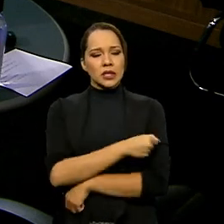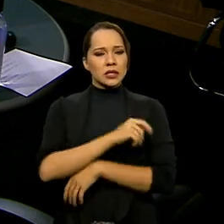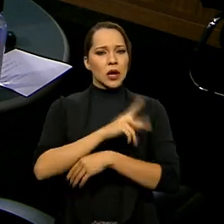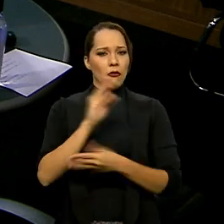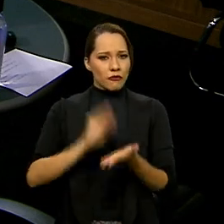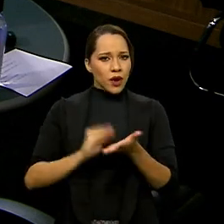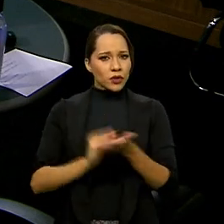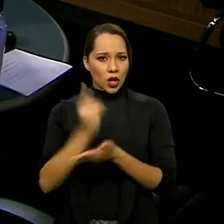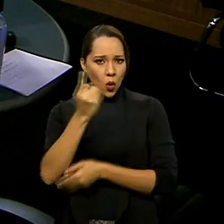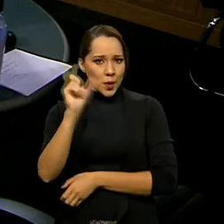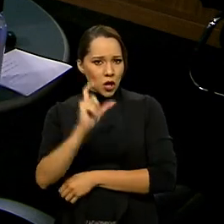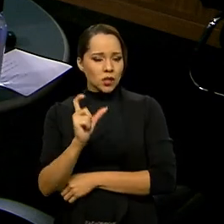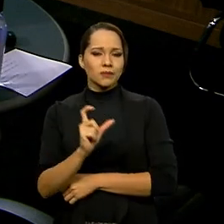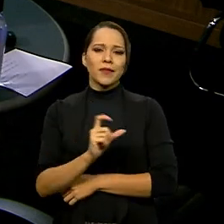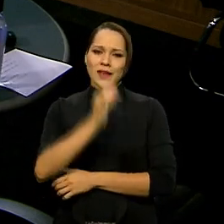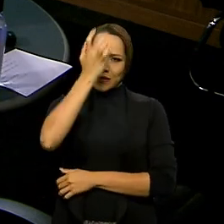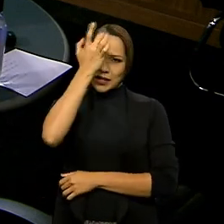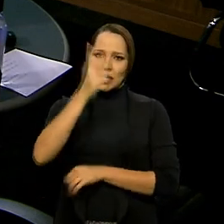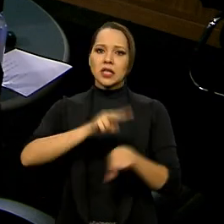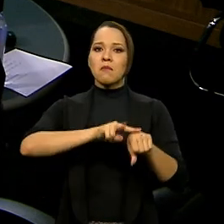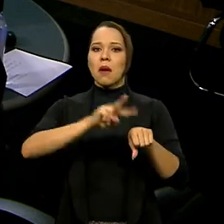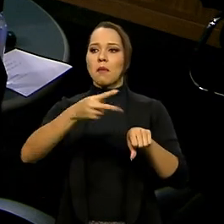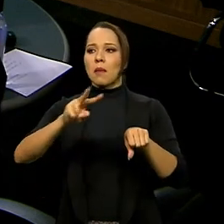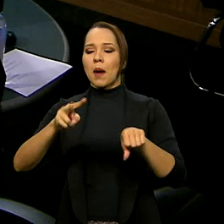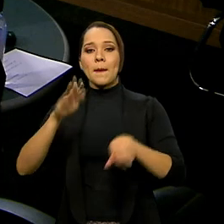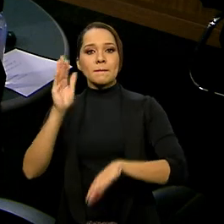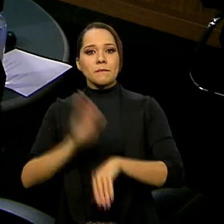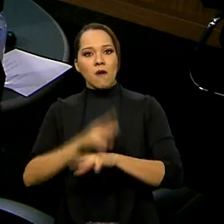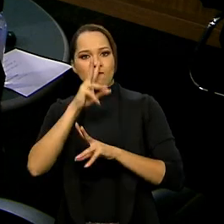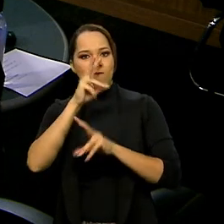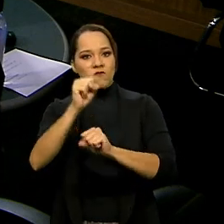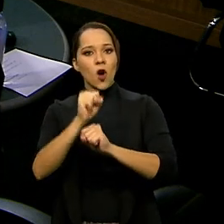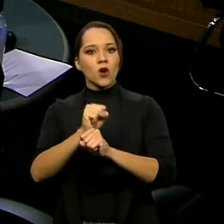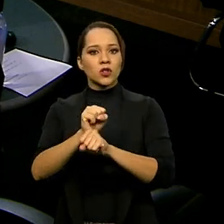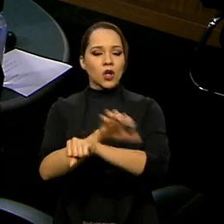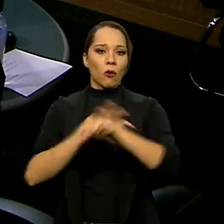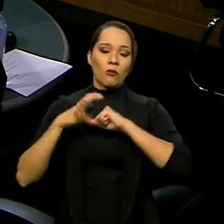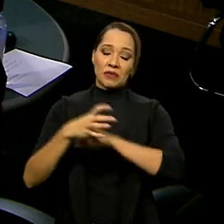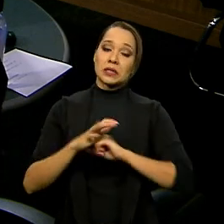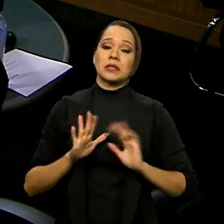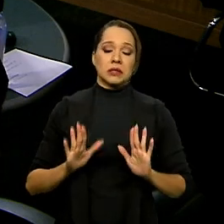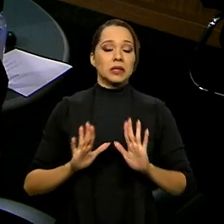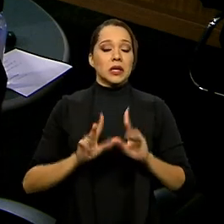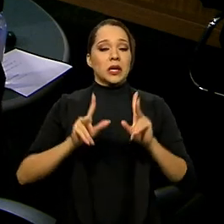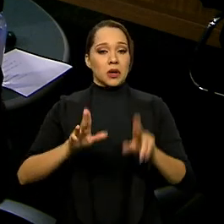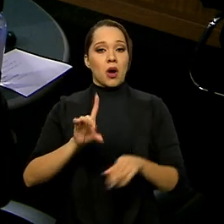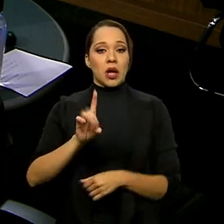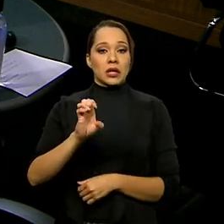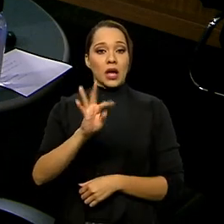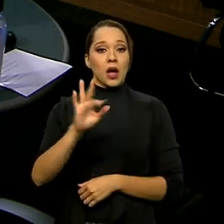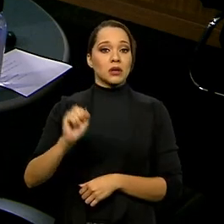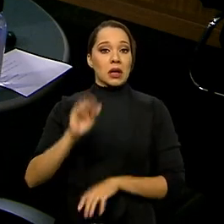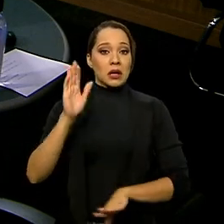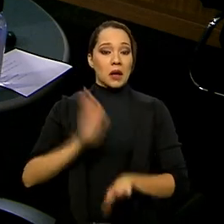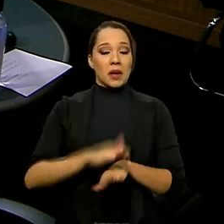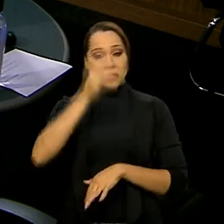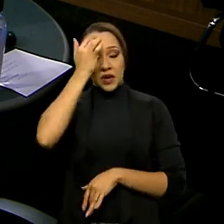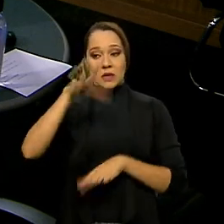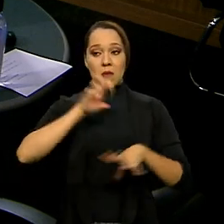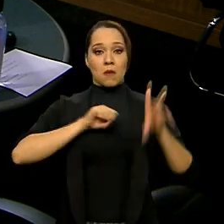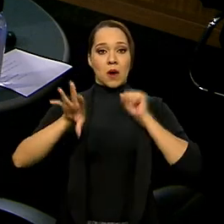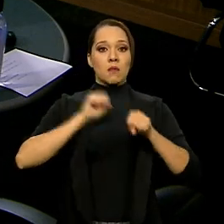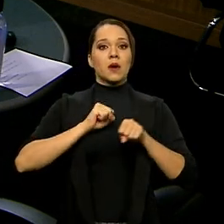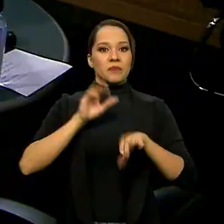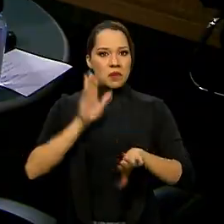incompleta facilita o surgimento de variantes mais resistentes do novo coronavírus, como a Delta, que é mais transmissível